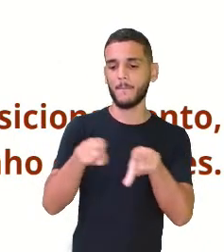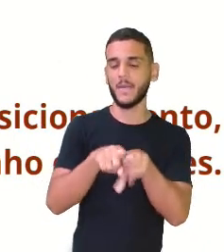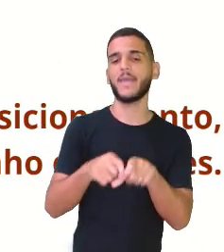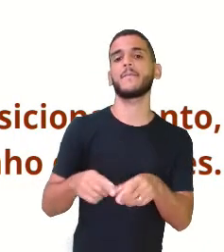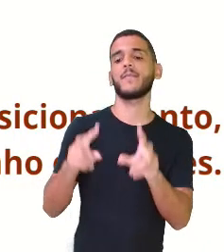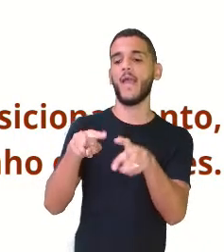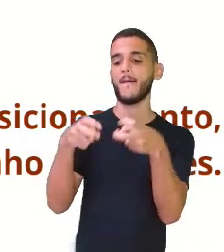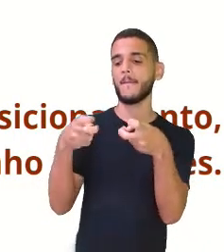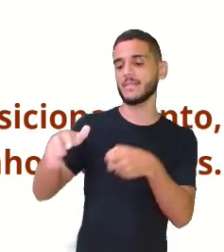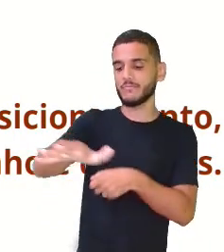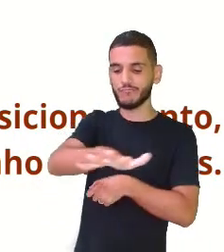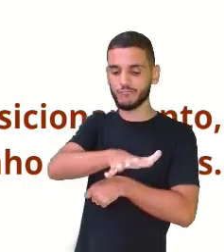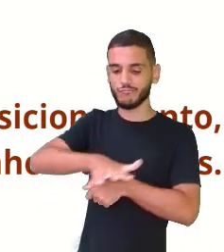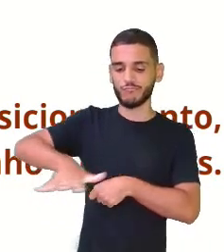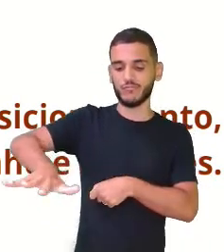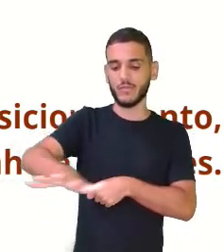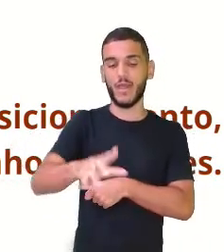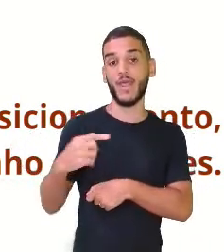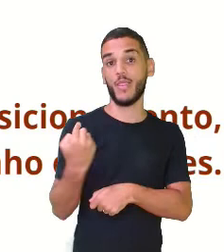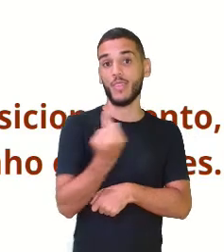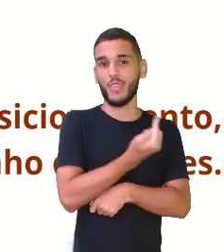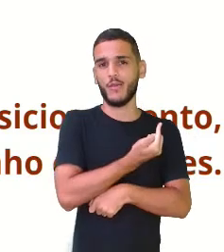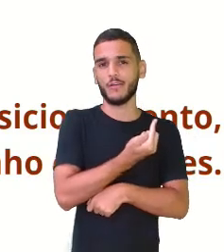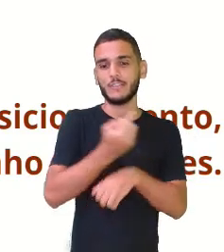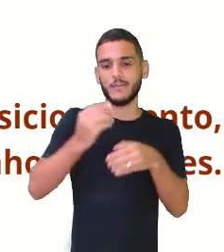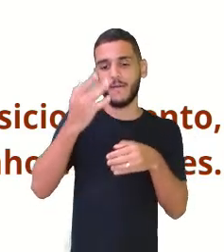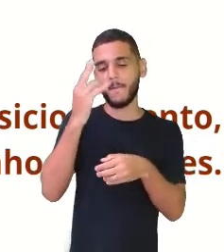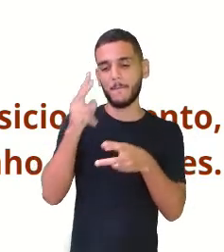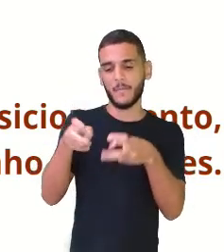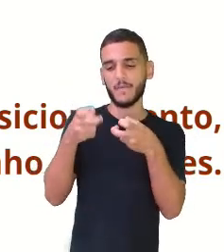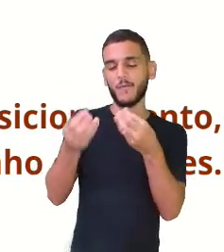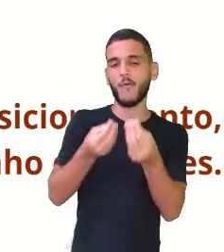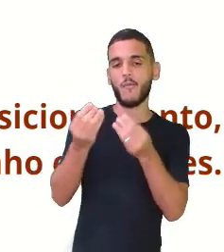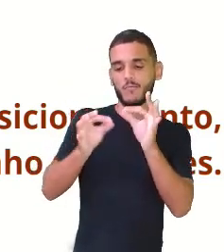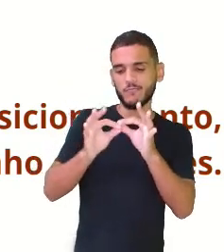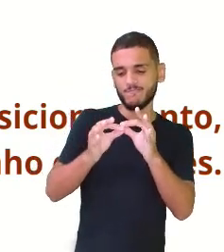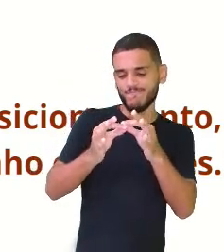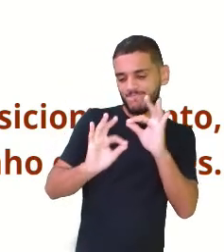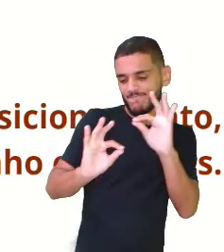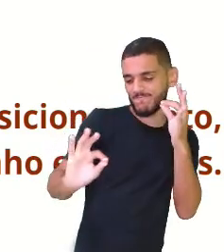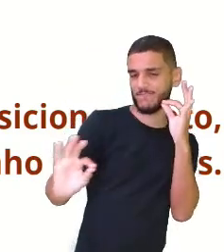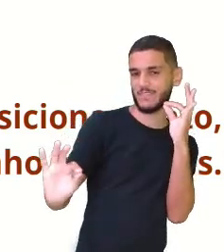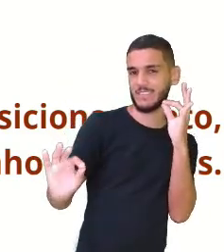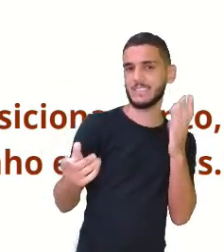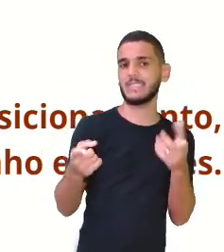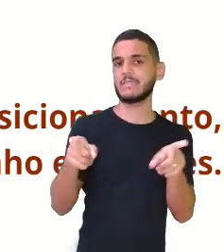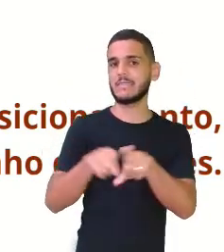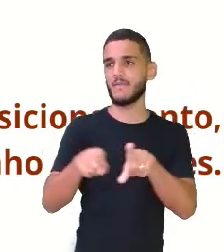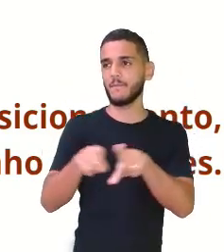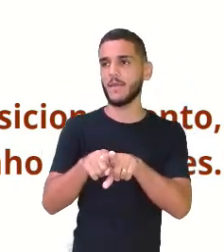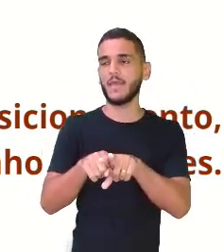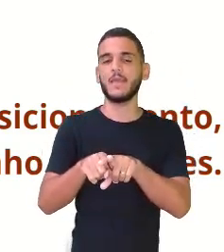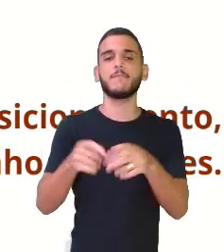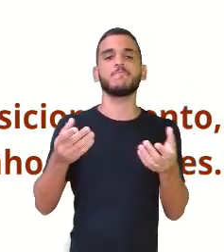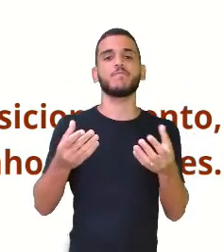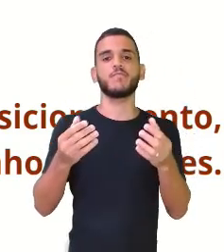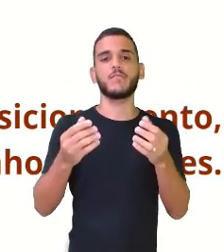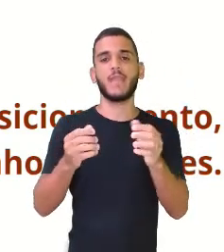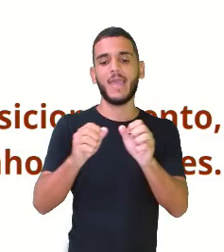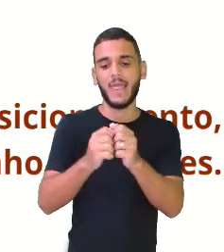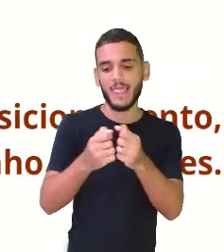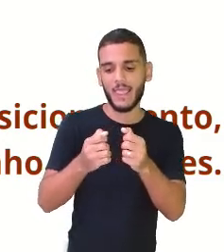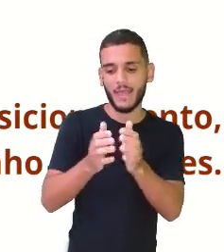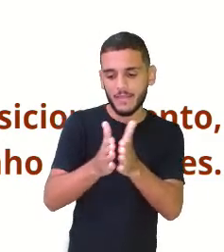de uma forma geral, a gente vai perceber distanciamento, posicionamento, espessura, tamanho.